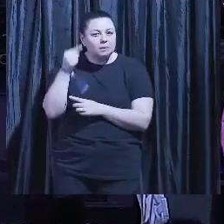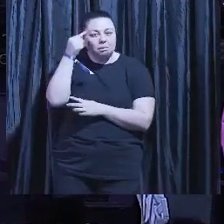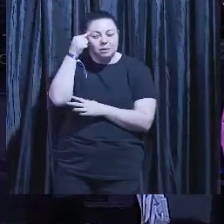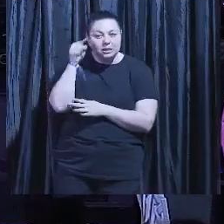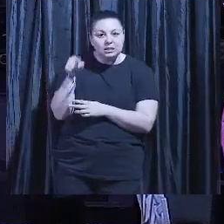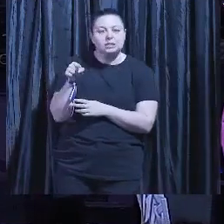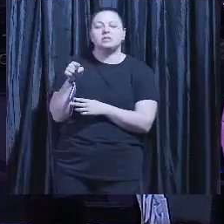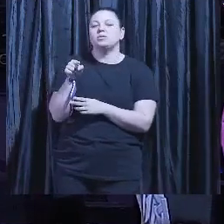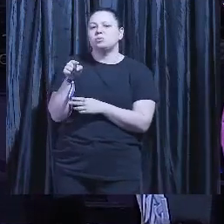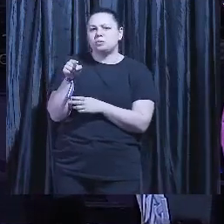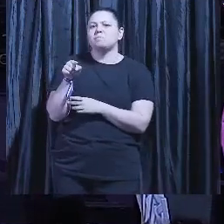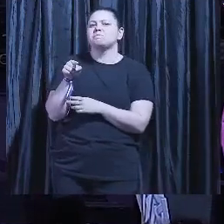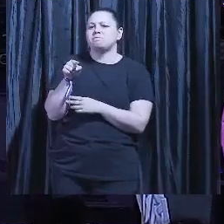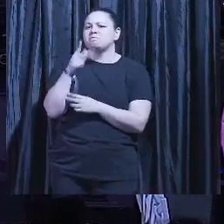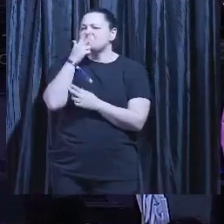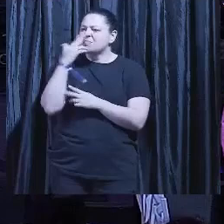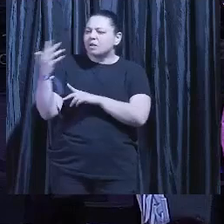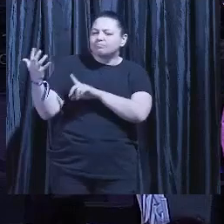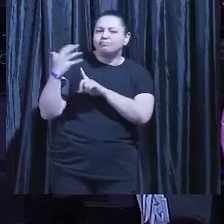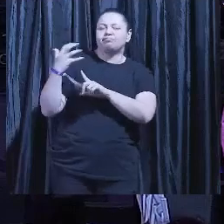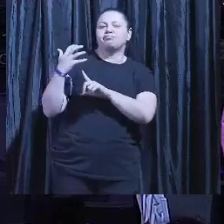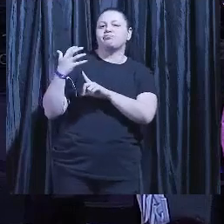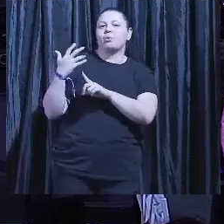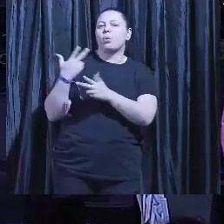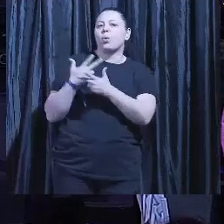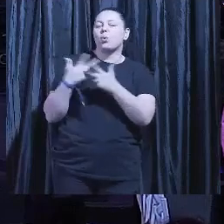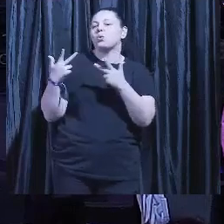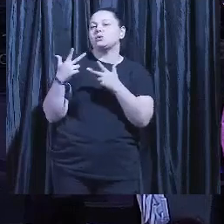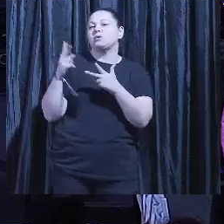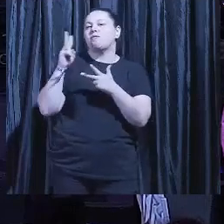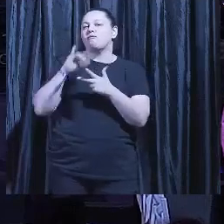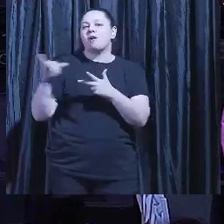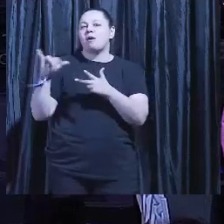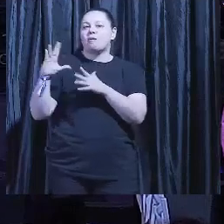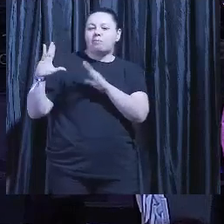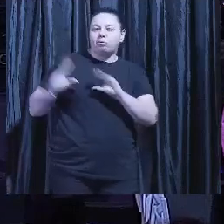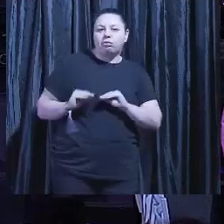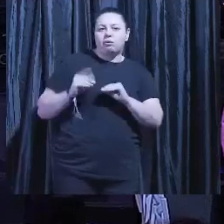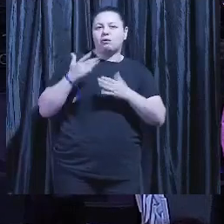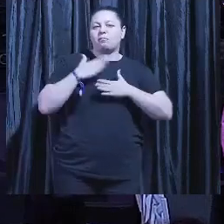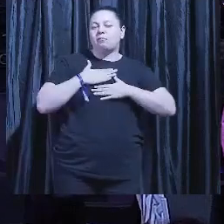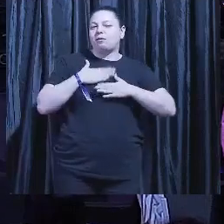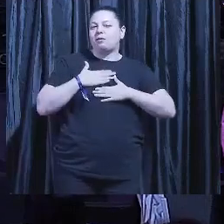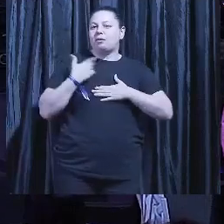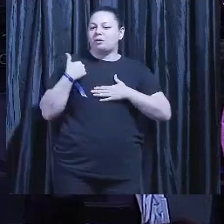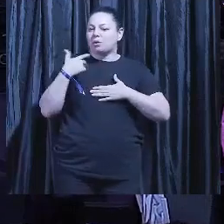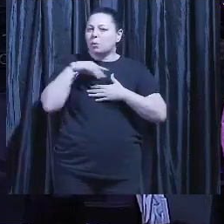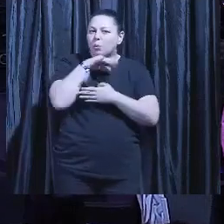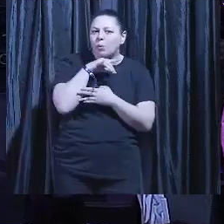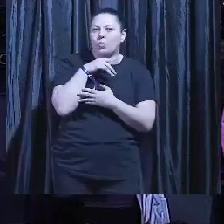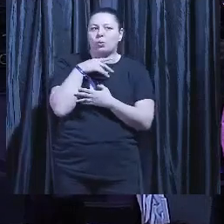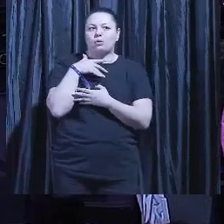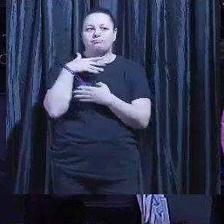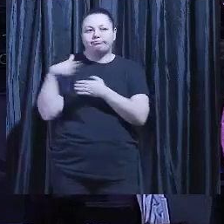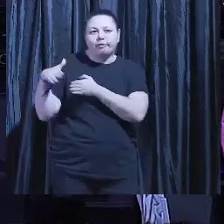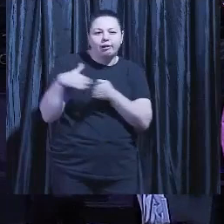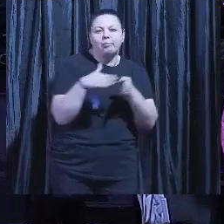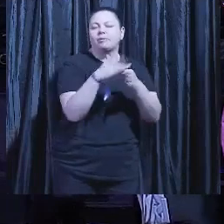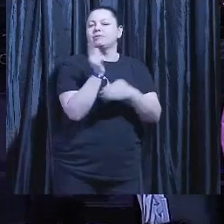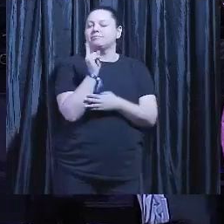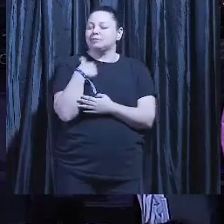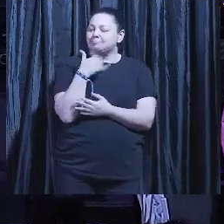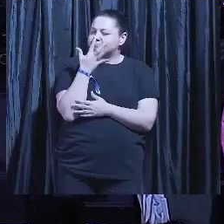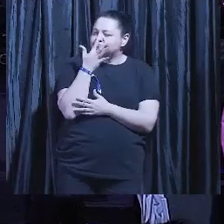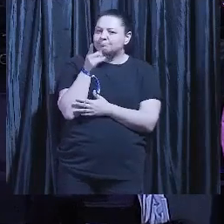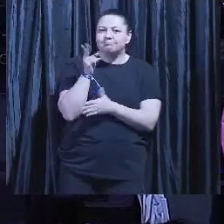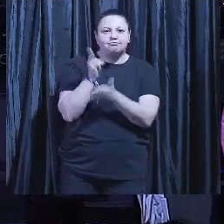transformar essa frustração em algo que apagasse o brilho e a chama dele. Então, assim, isso eu admiro muito e senti, porque você